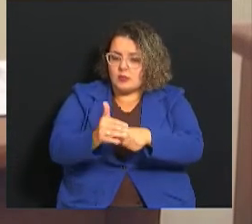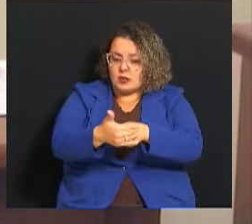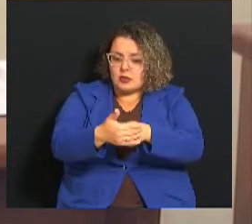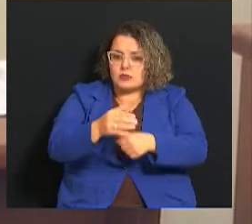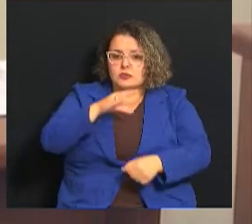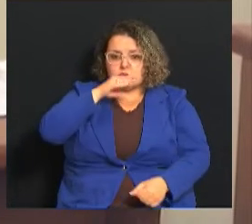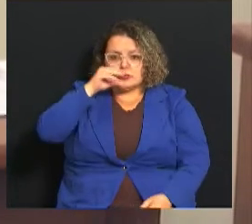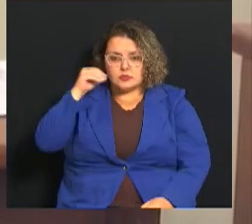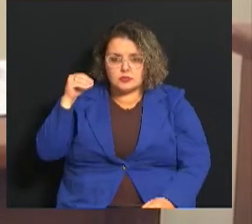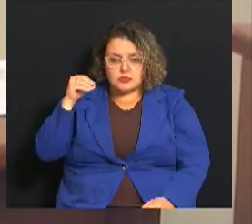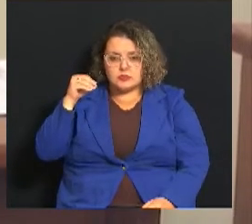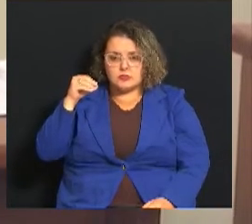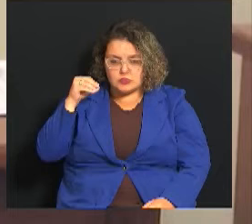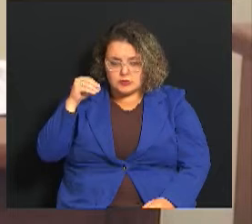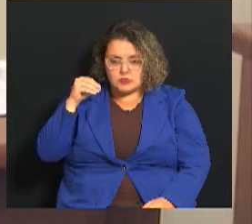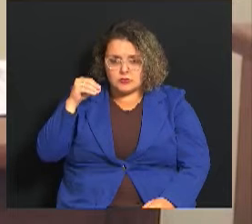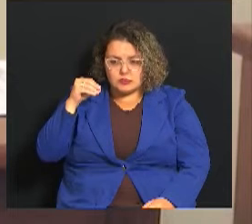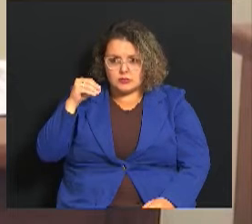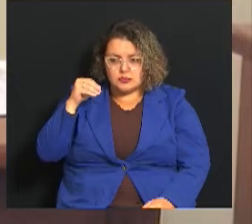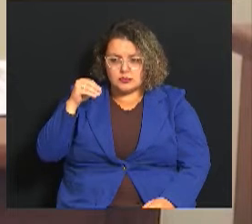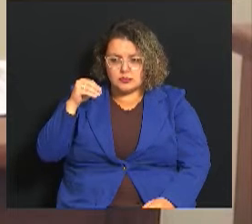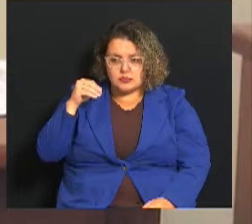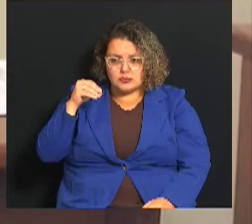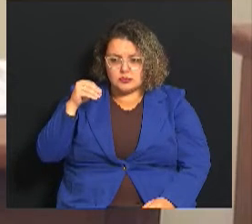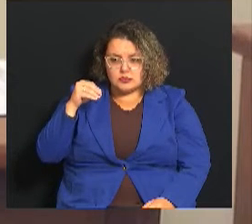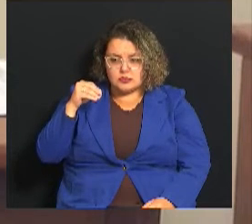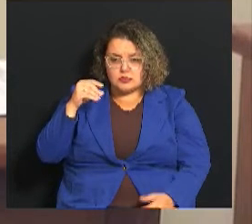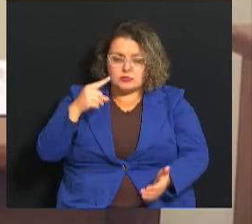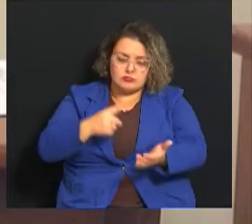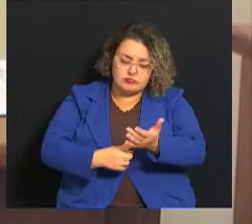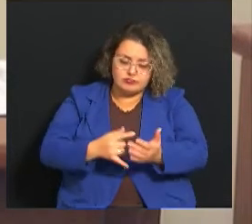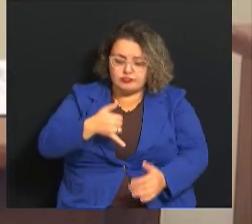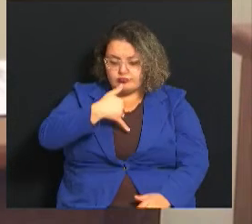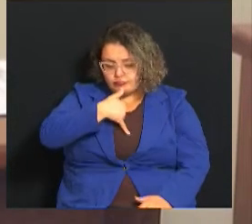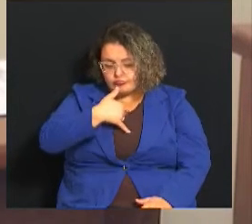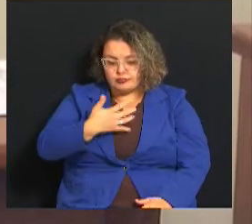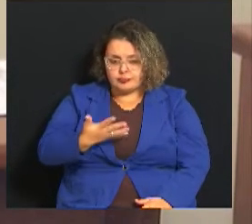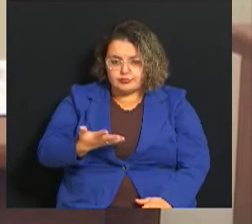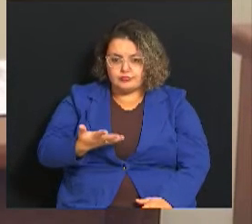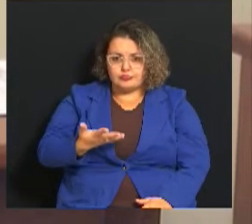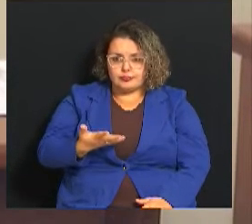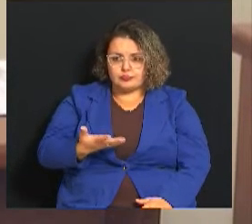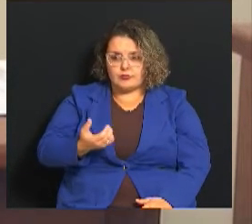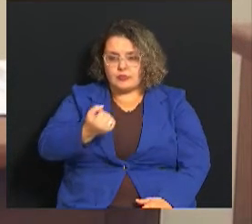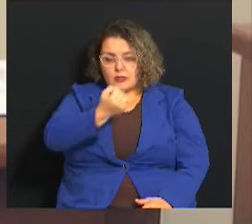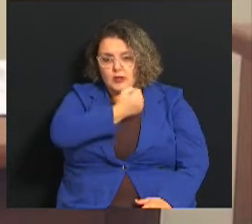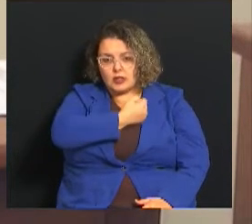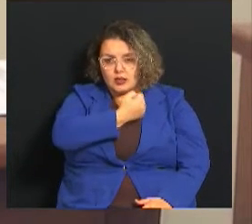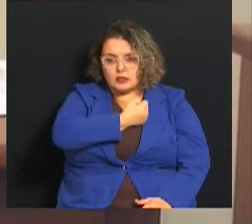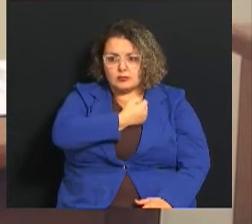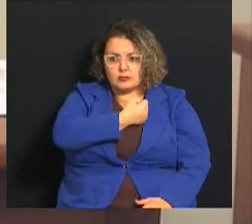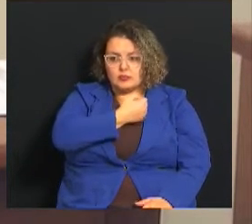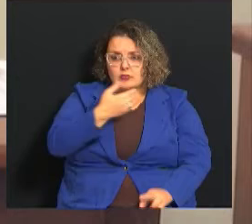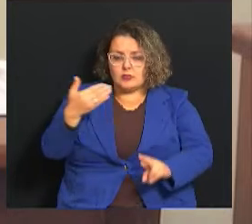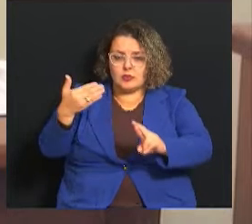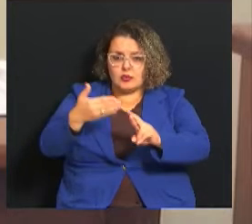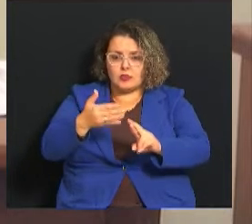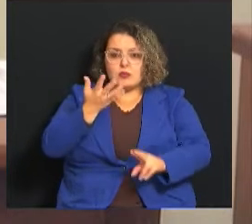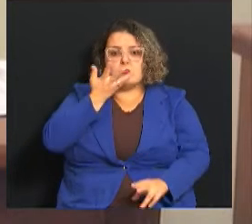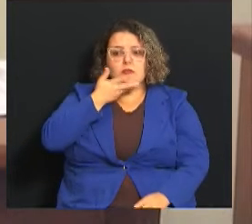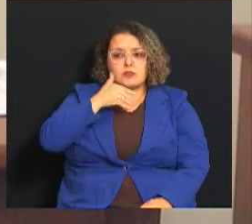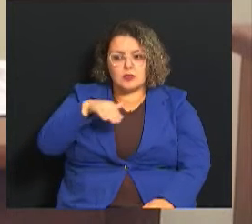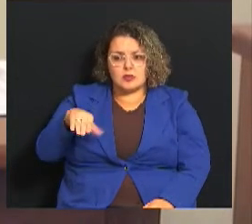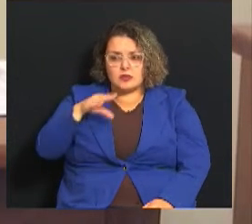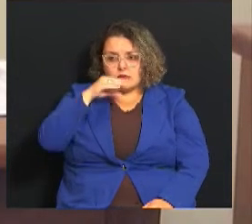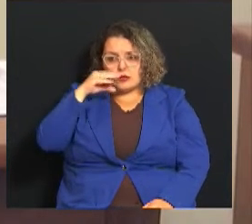adolescentes. É um registro, pois triste, cada número que representa aqui uma criança, adolescente que